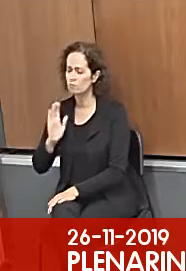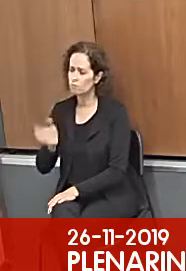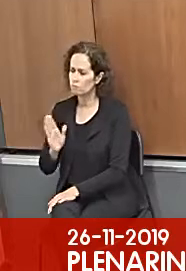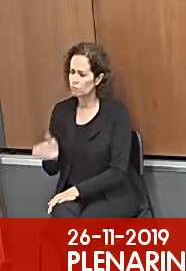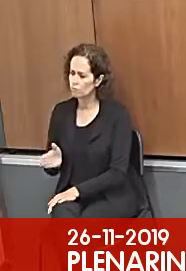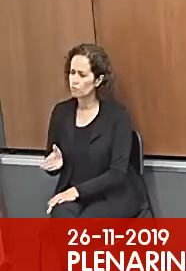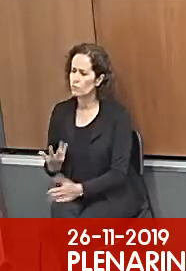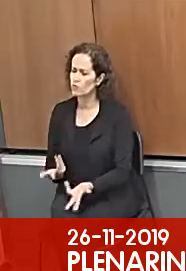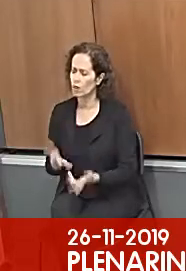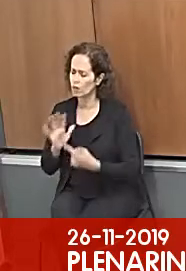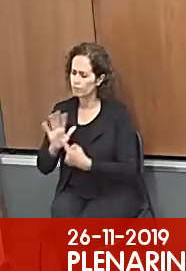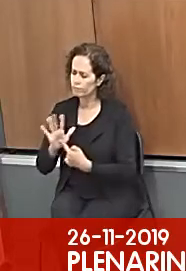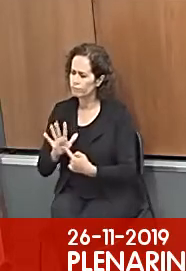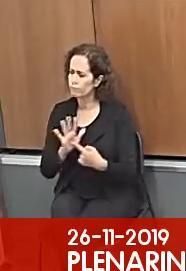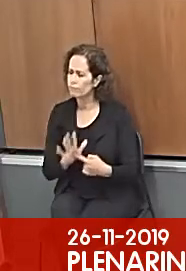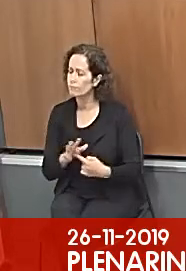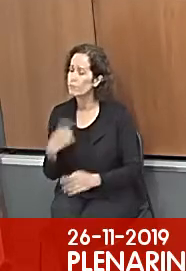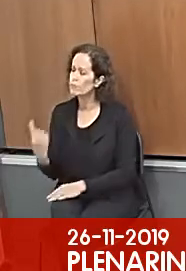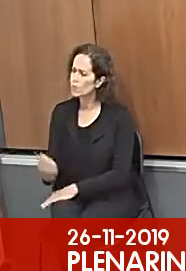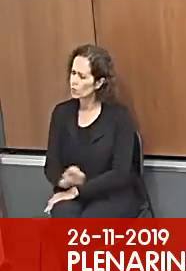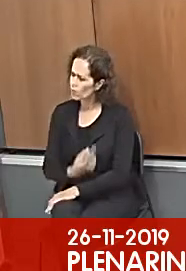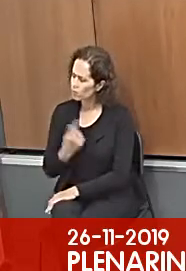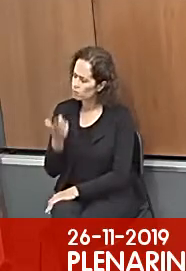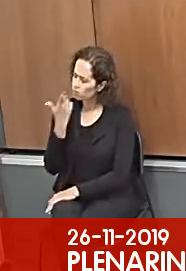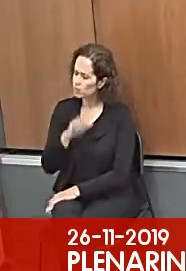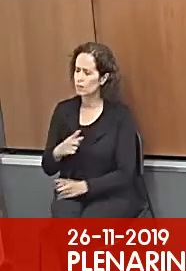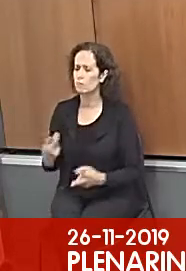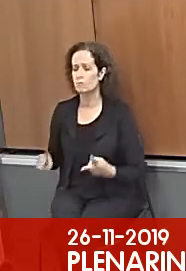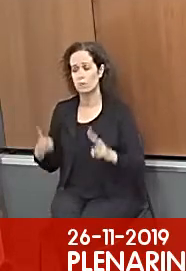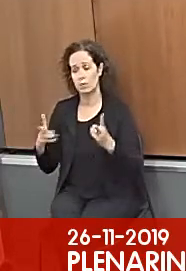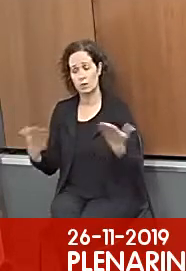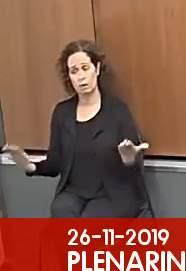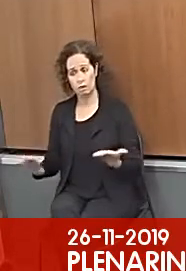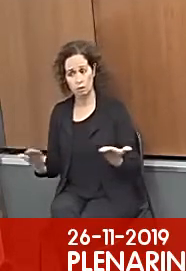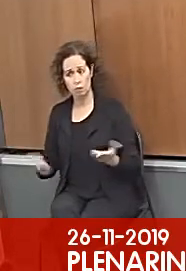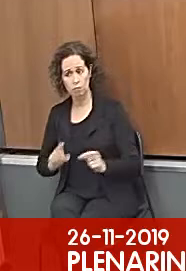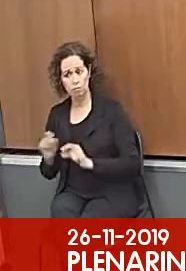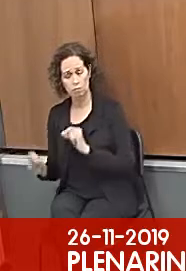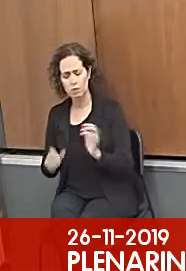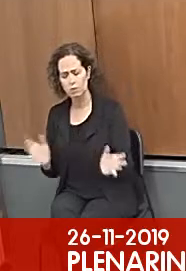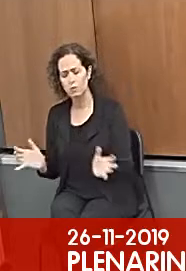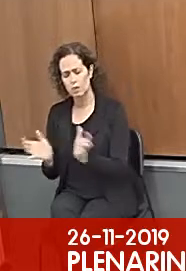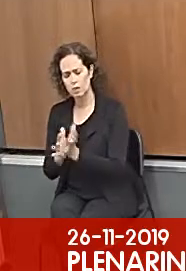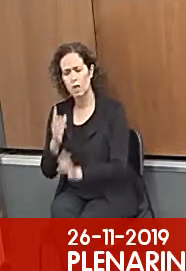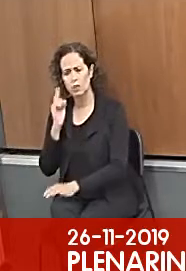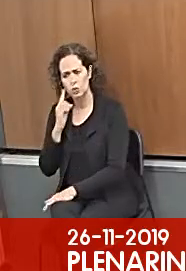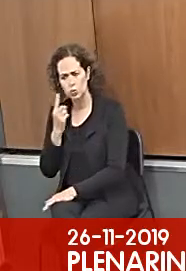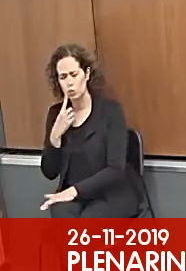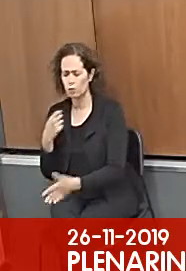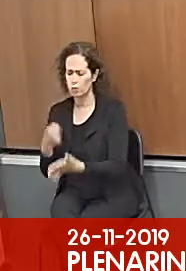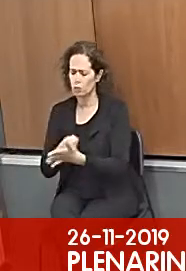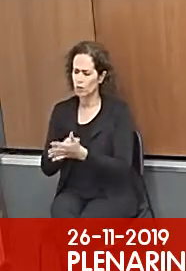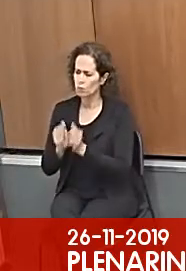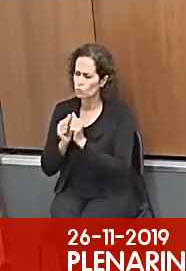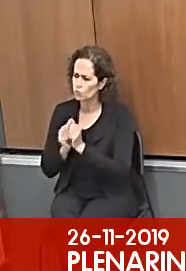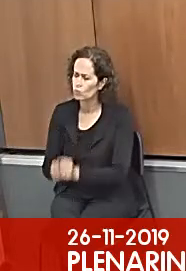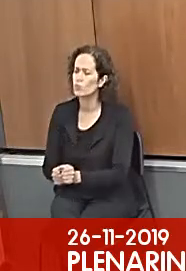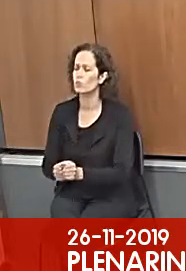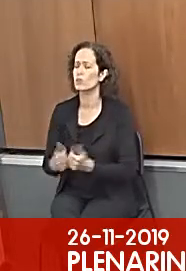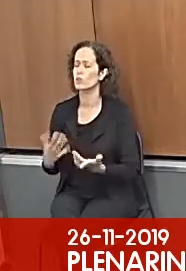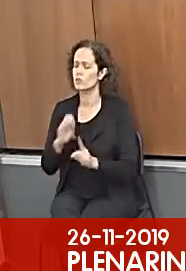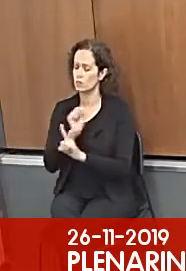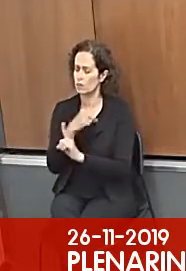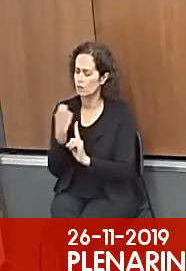e acredito que nós vamos ter sucesso. Agora é isso, toda a comunidade surda engajar, a sociedade